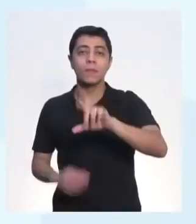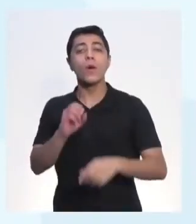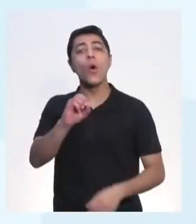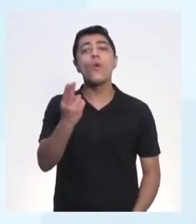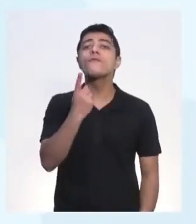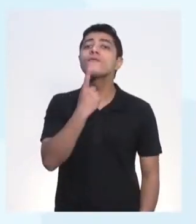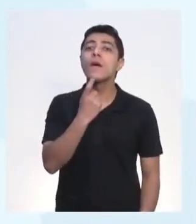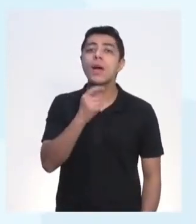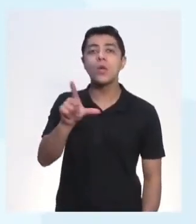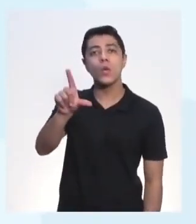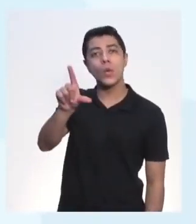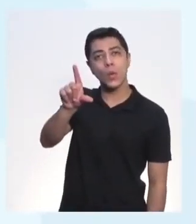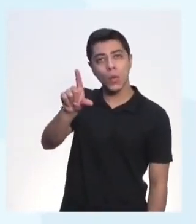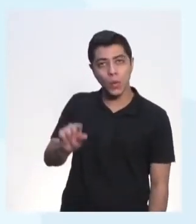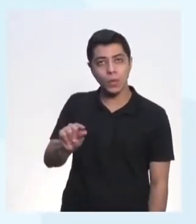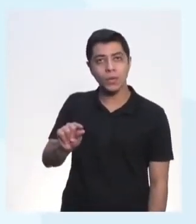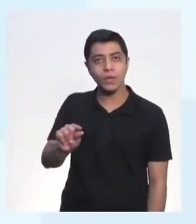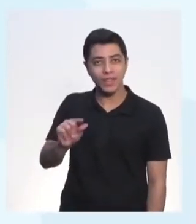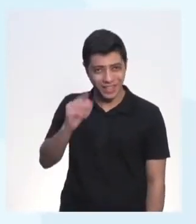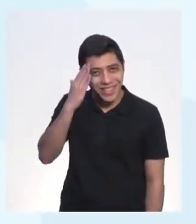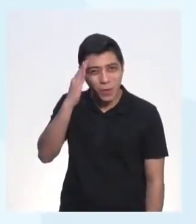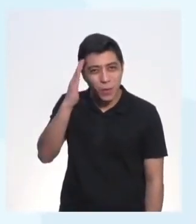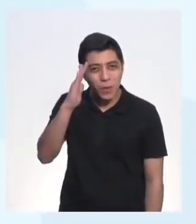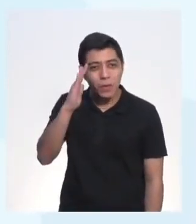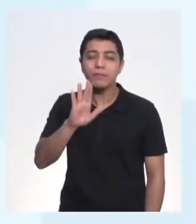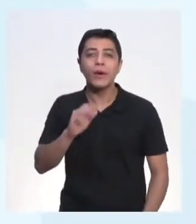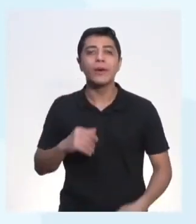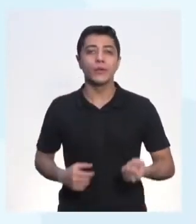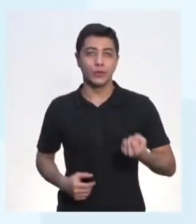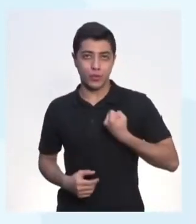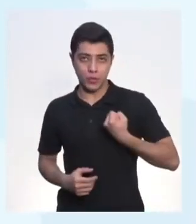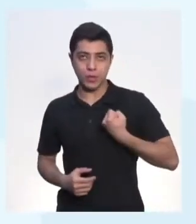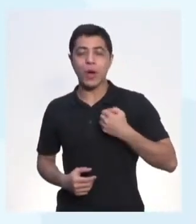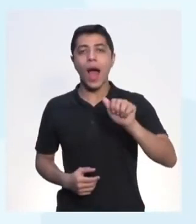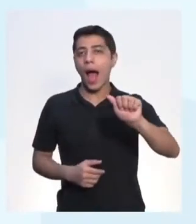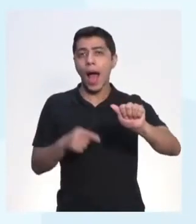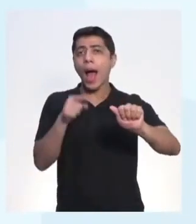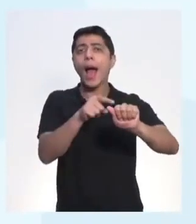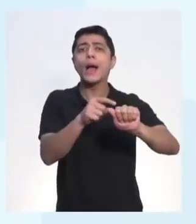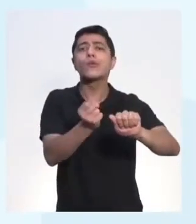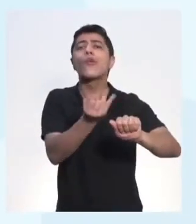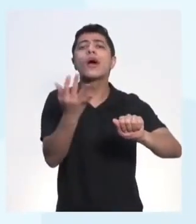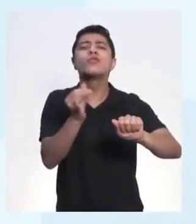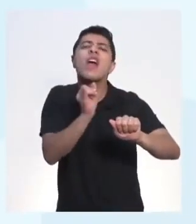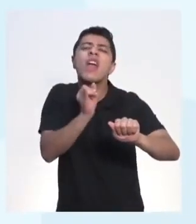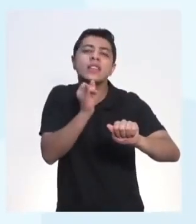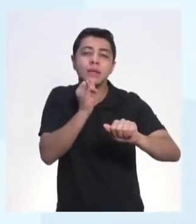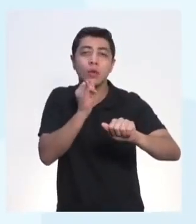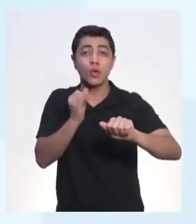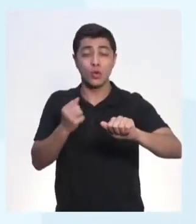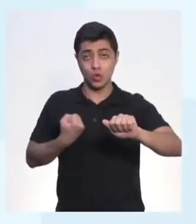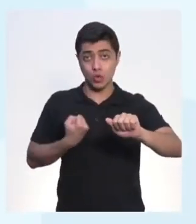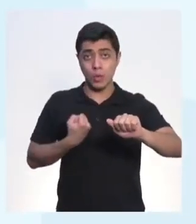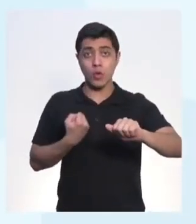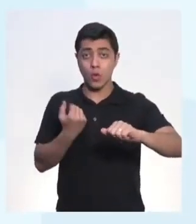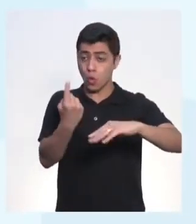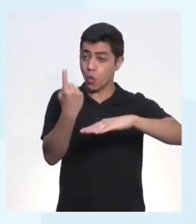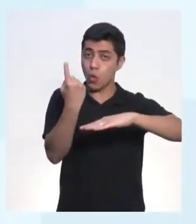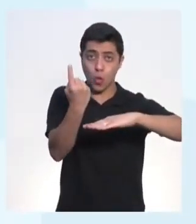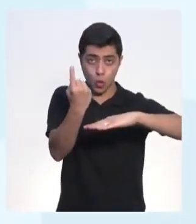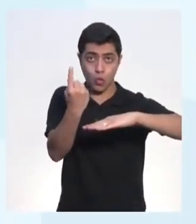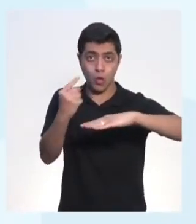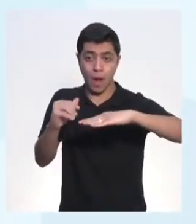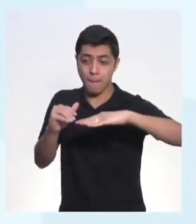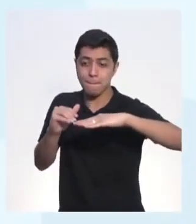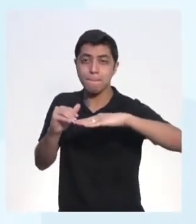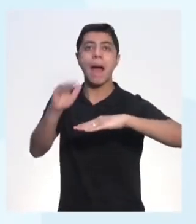que 1, professora? 1, alguma coisa, 2, 3, 4, 5, números maiores do que 1. Se esse número for maior do que 1, a